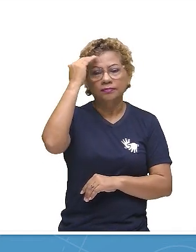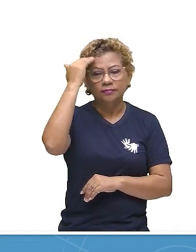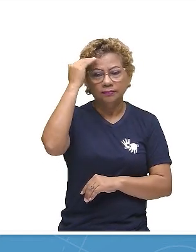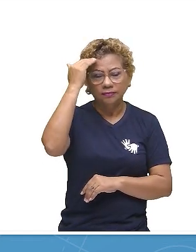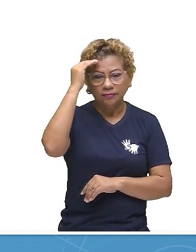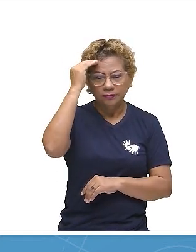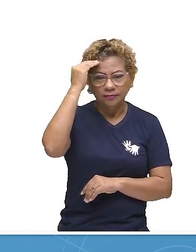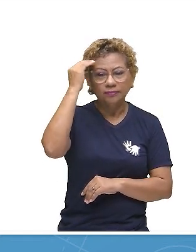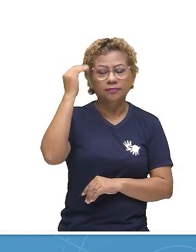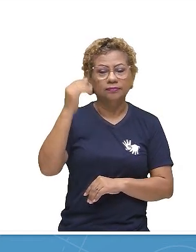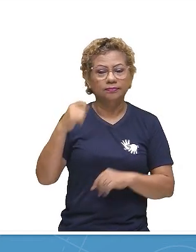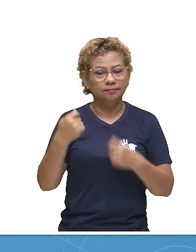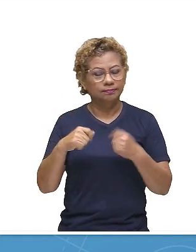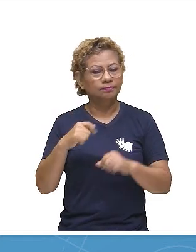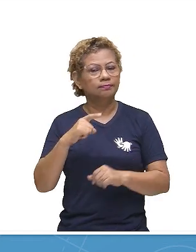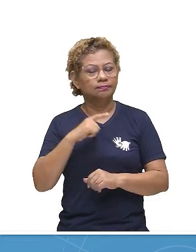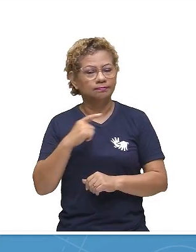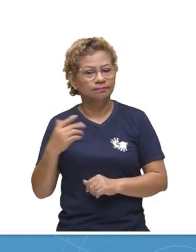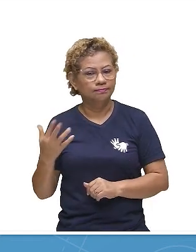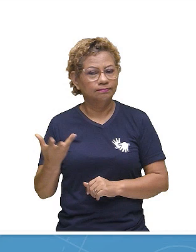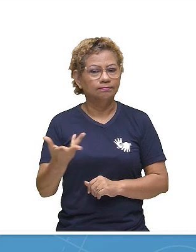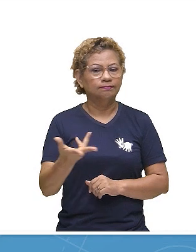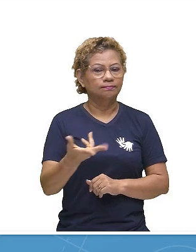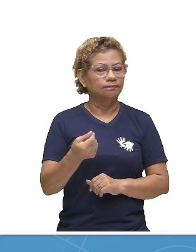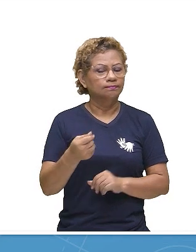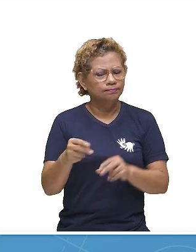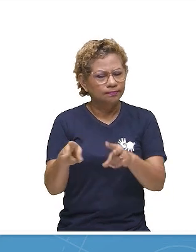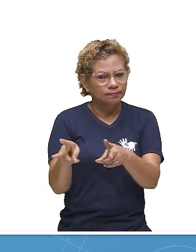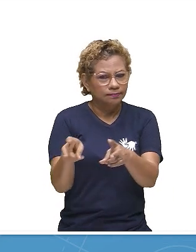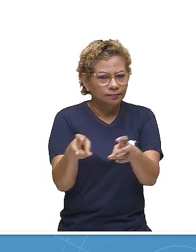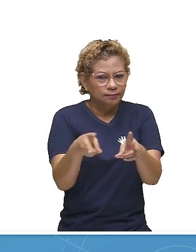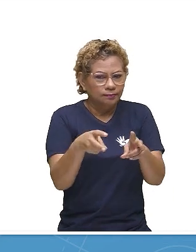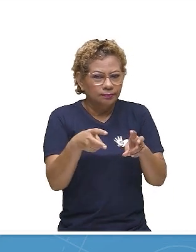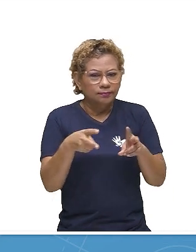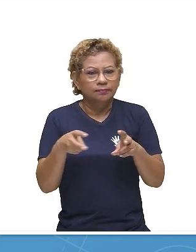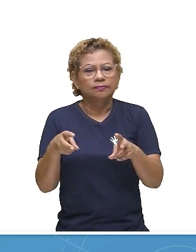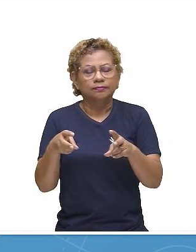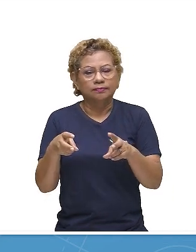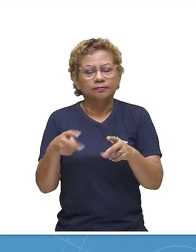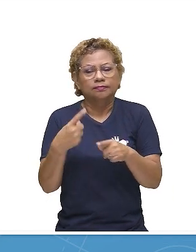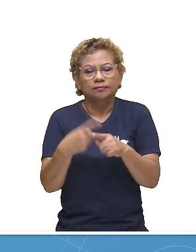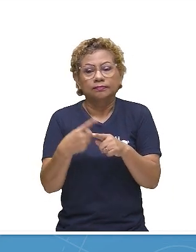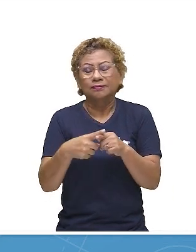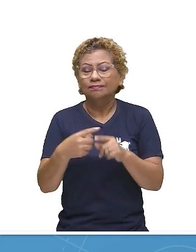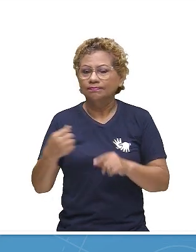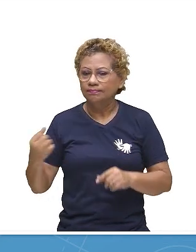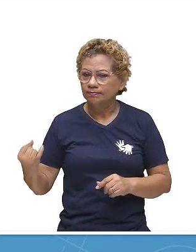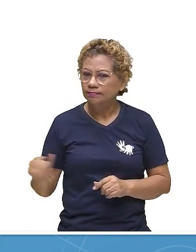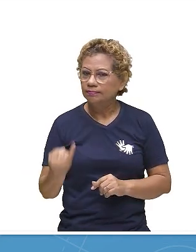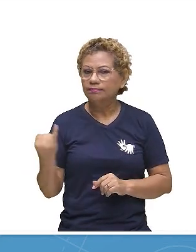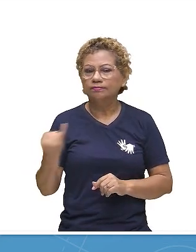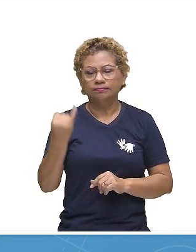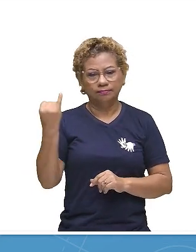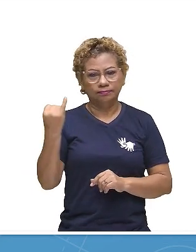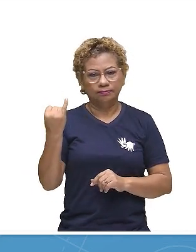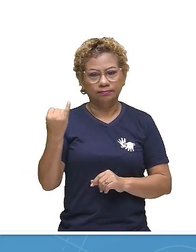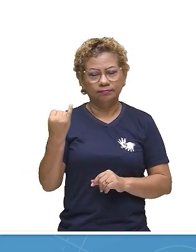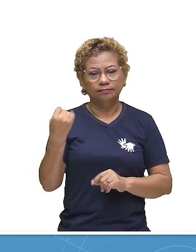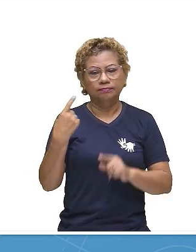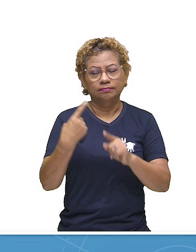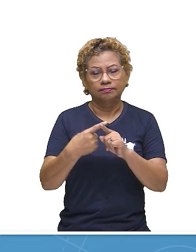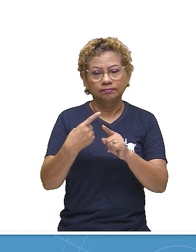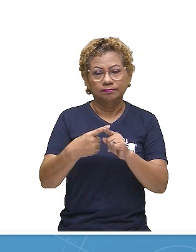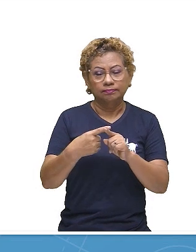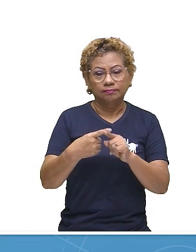a habilidade de aplicar essas propriedades aqui. Elas são muito importantes, são propriedades que vão